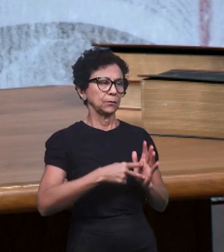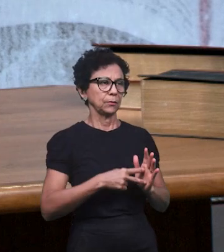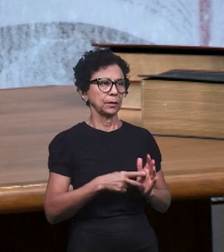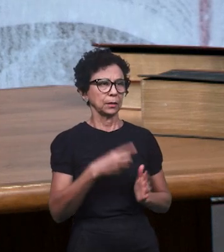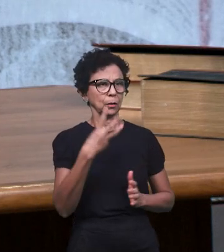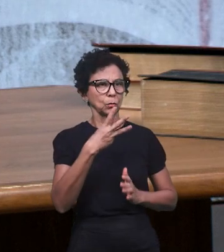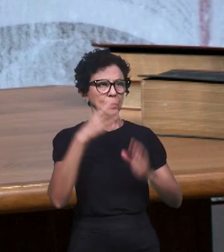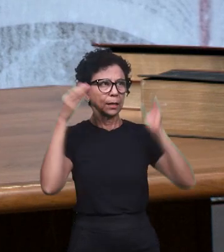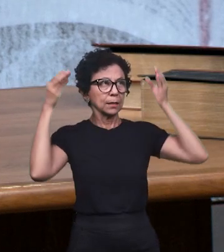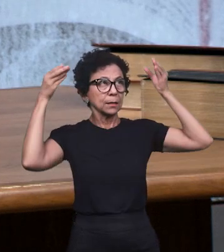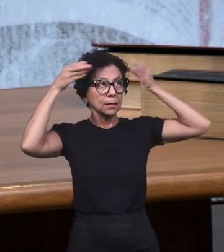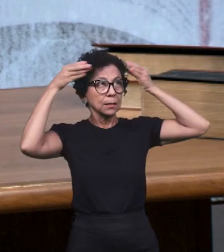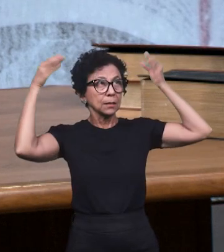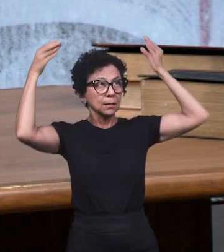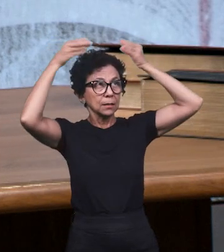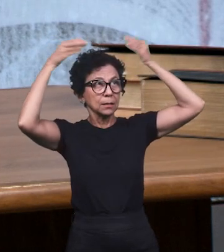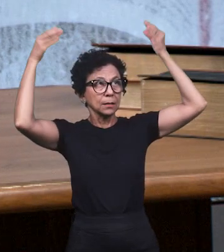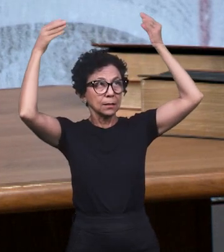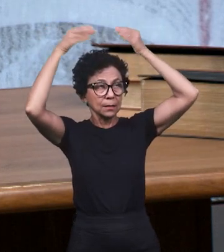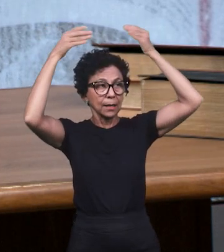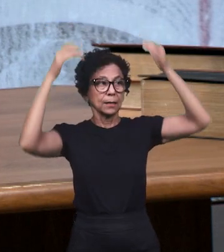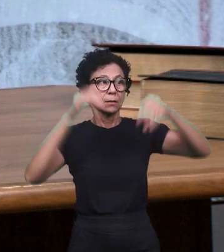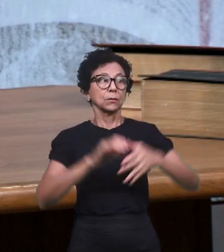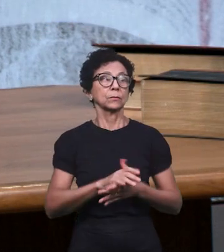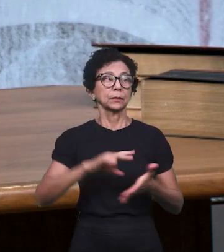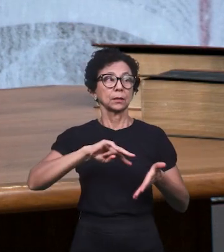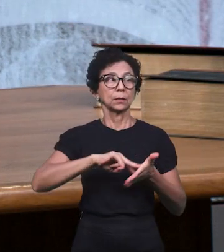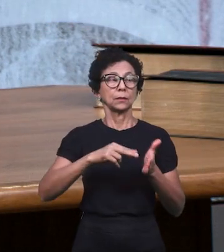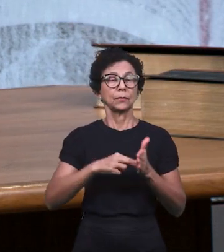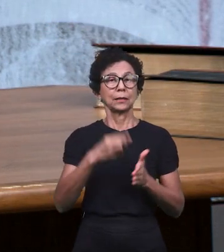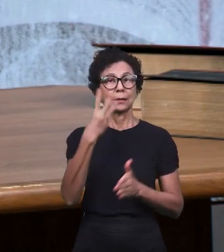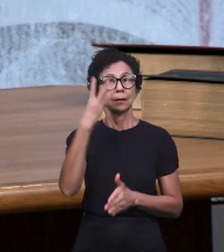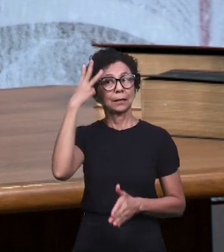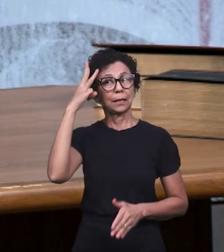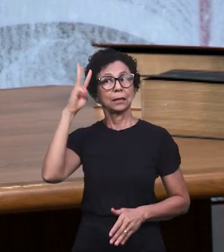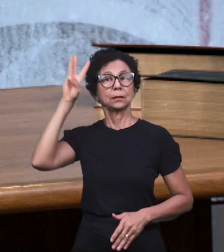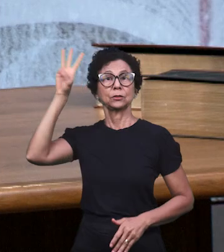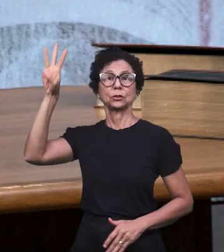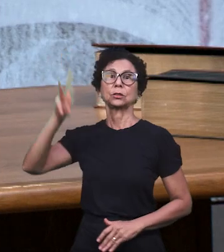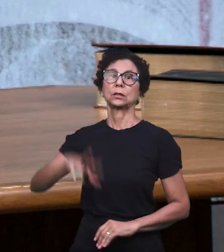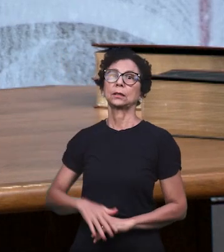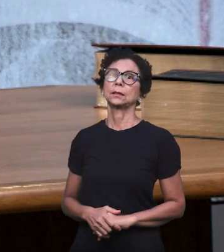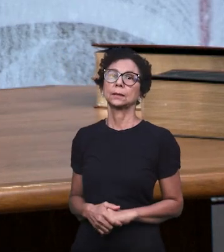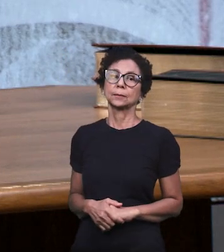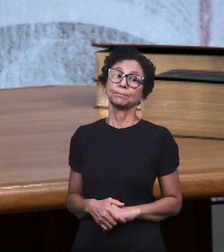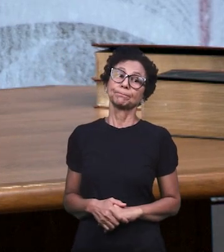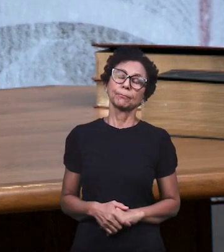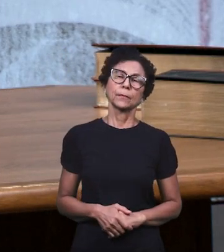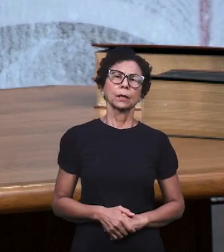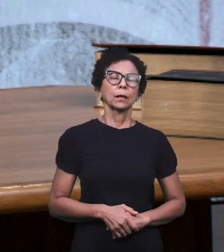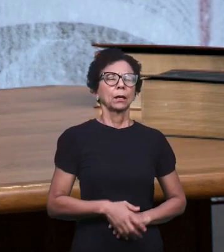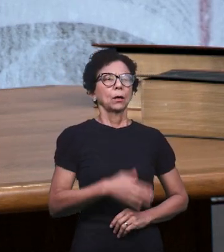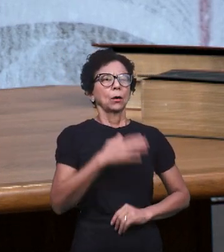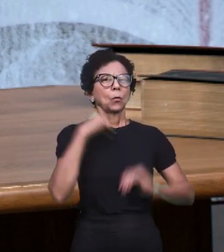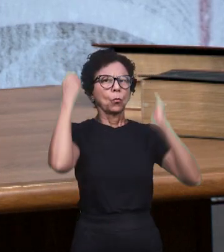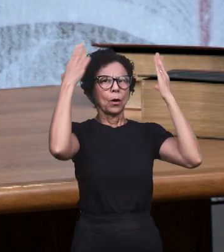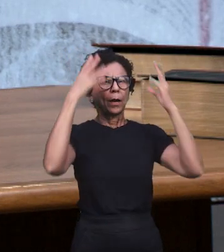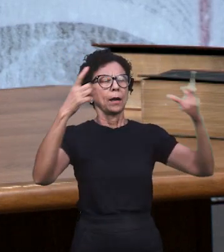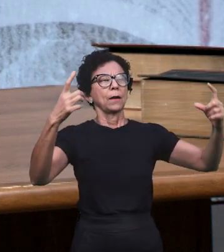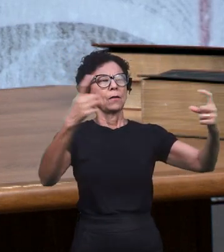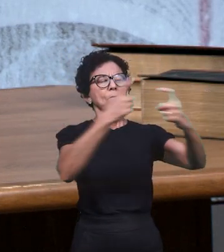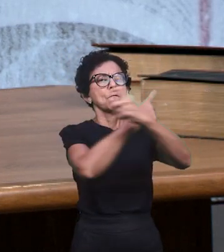são 3 dias. Dentro ainda de 3 dias, Faraó levantará a tua cabeça sobre ti e